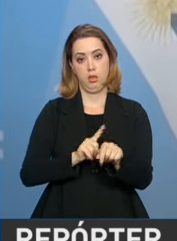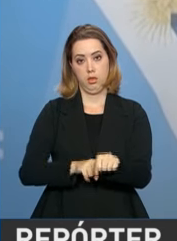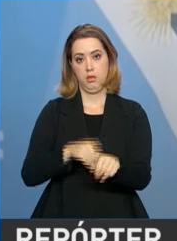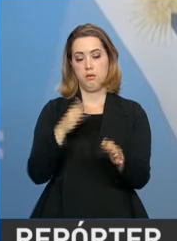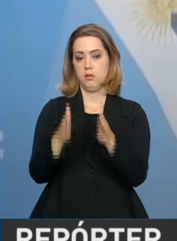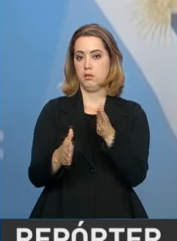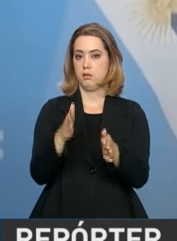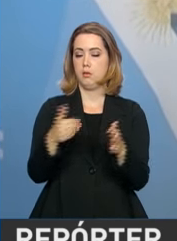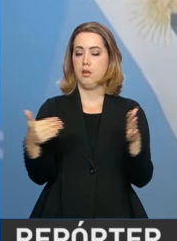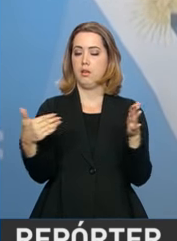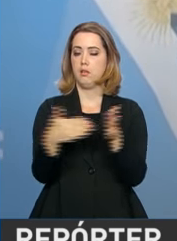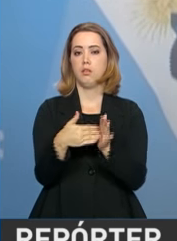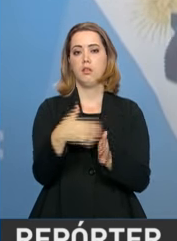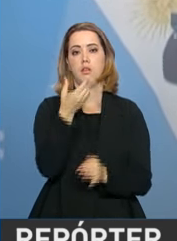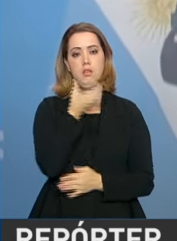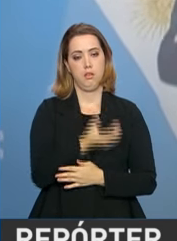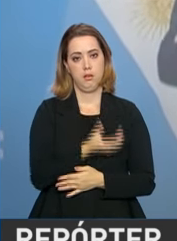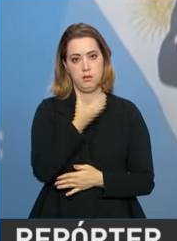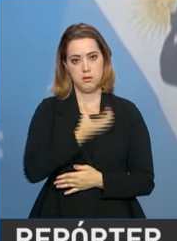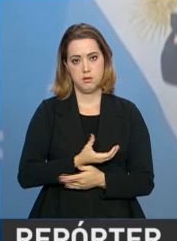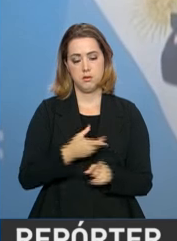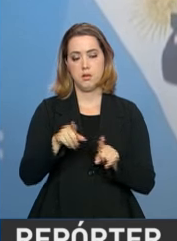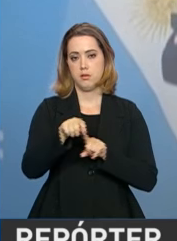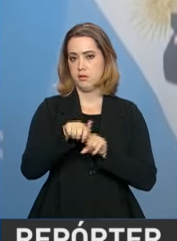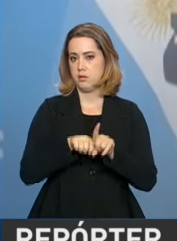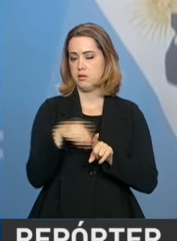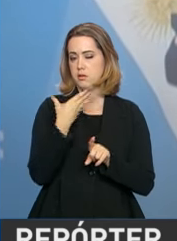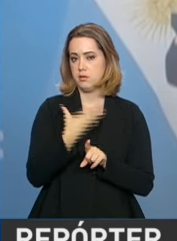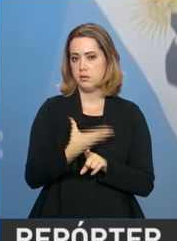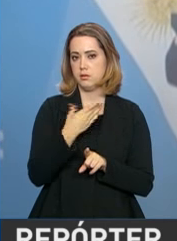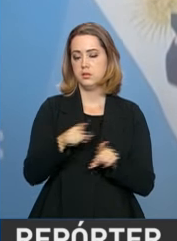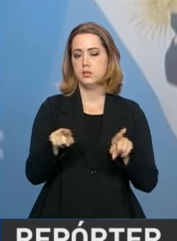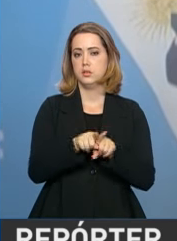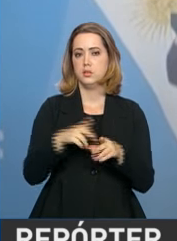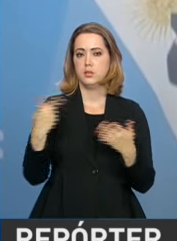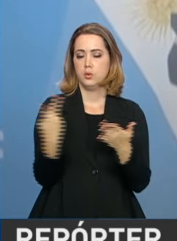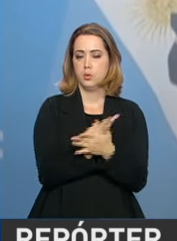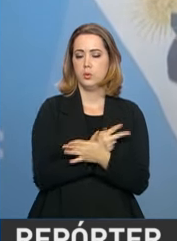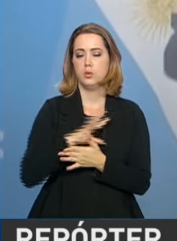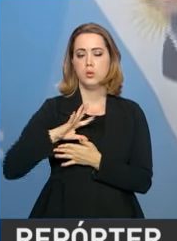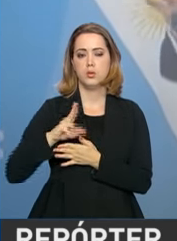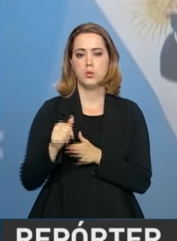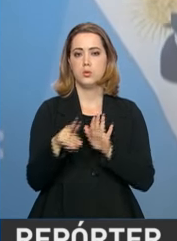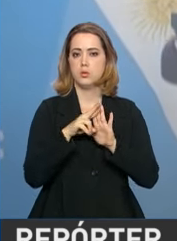o mês de dezembro para que essas medidas sejam tomadas, né,